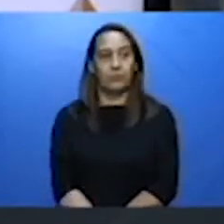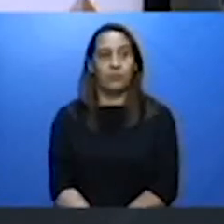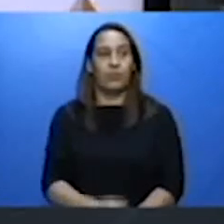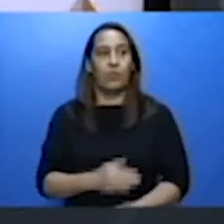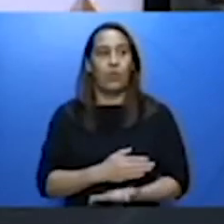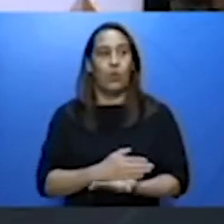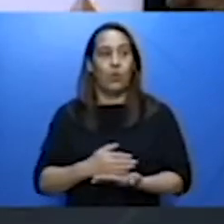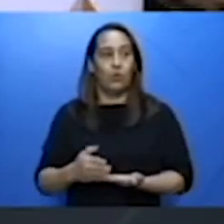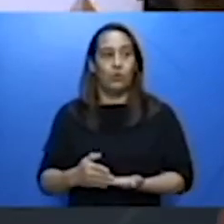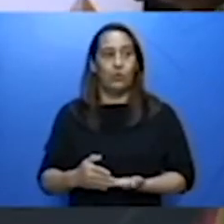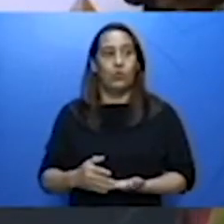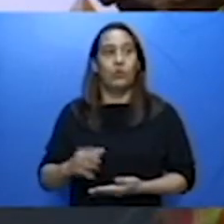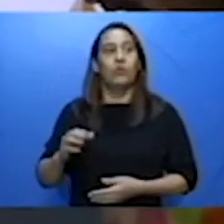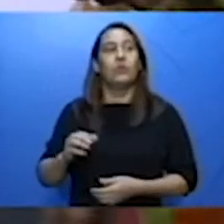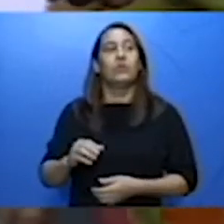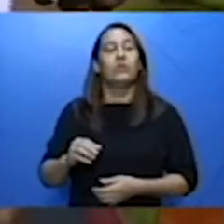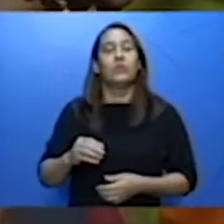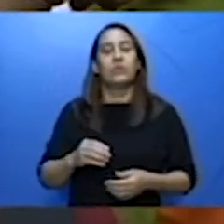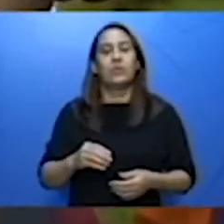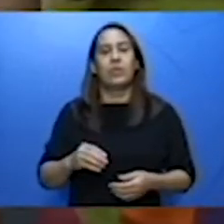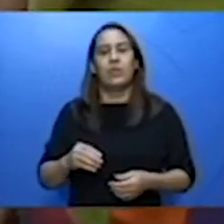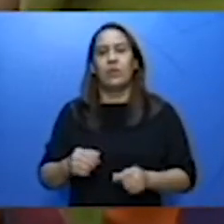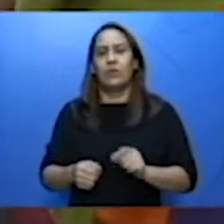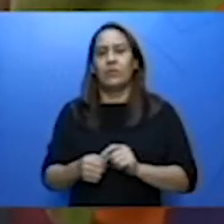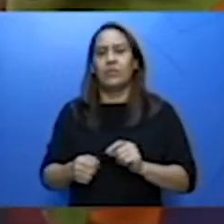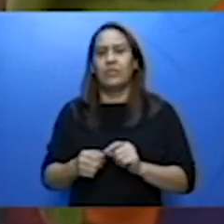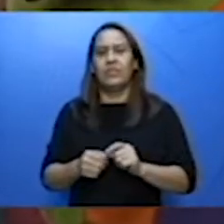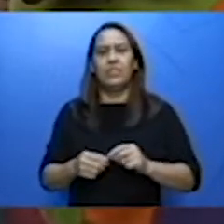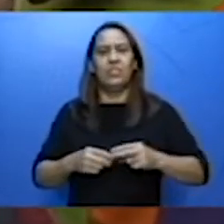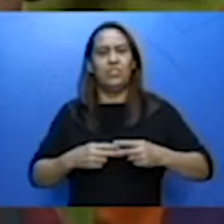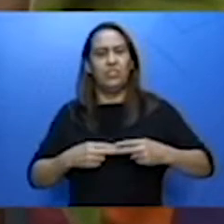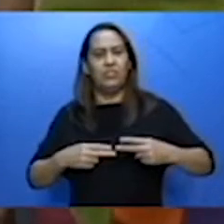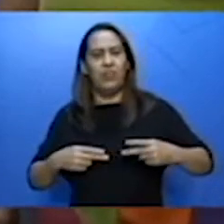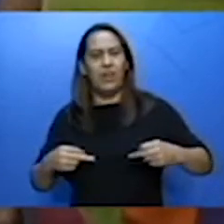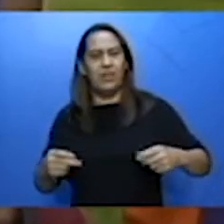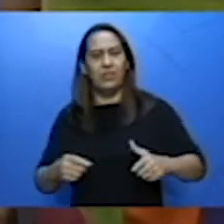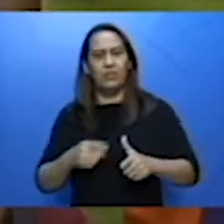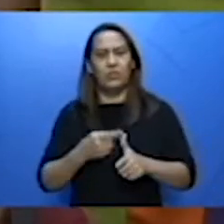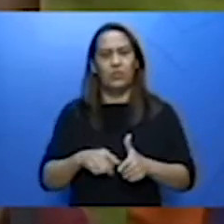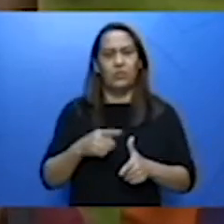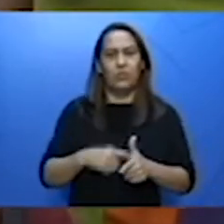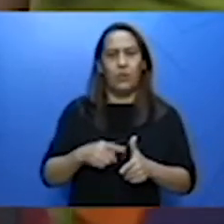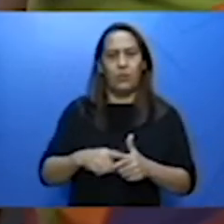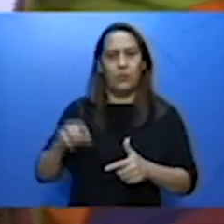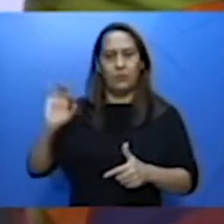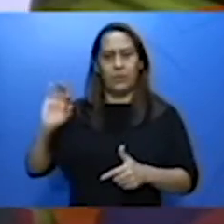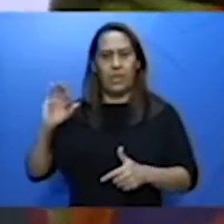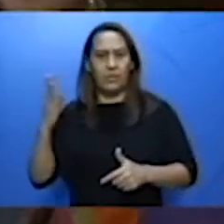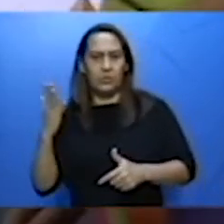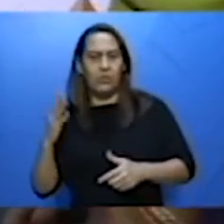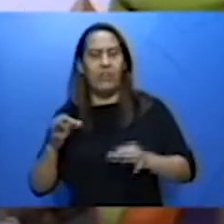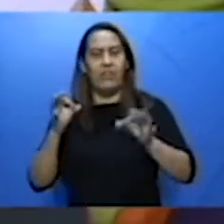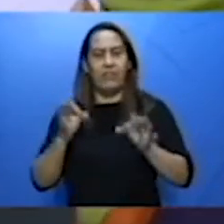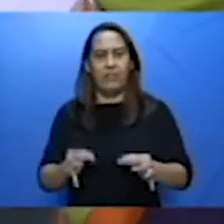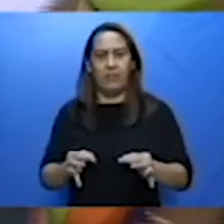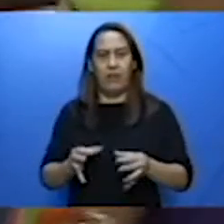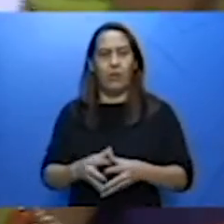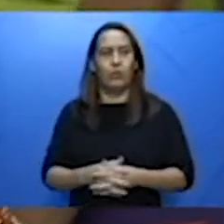Continuando, agora a gente vai fazer vários probleminhas para ver se realmente eu aprendi a fazer essas